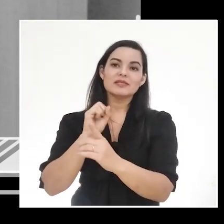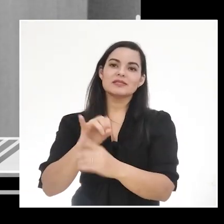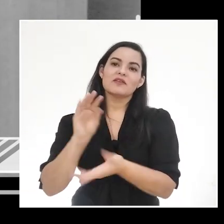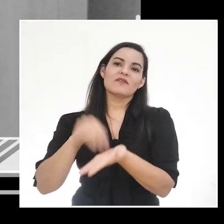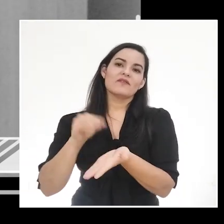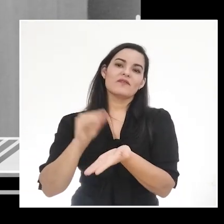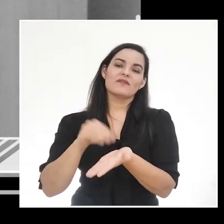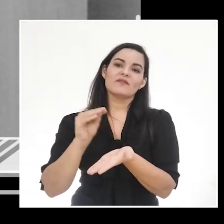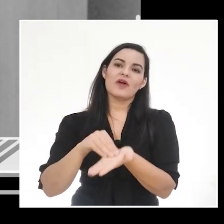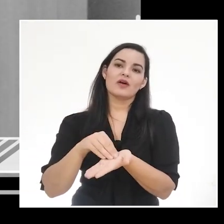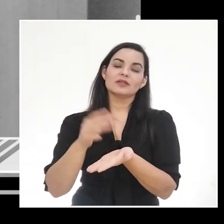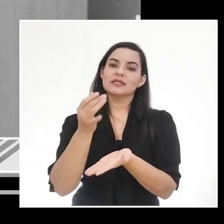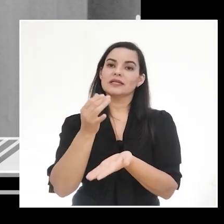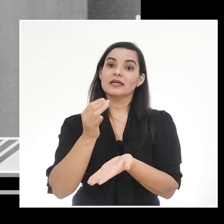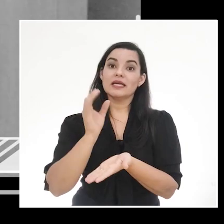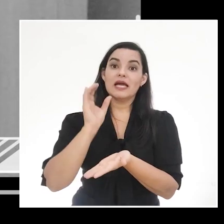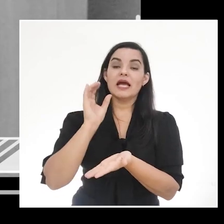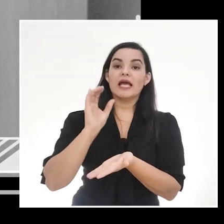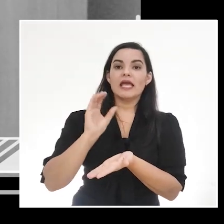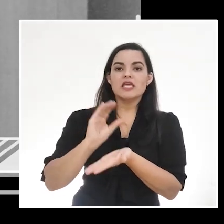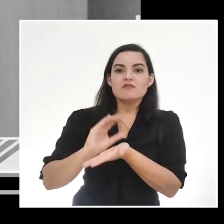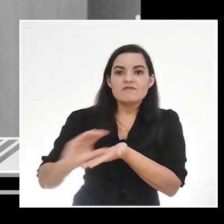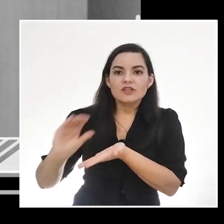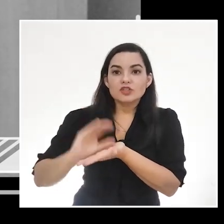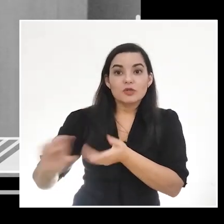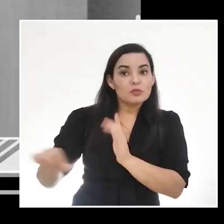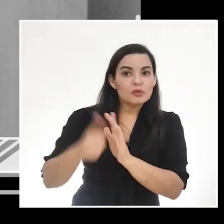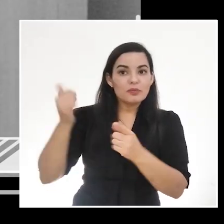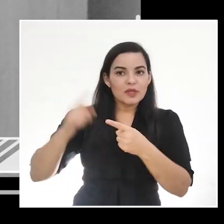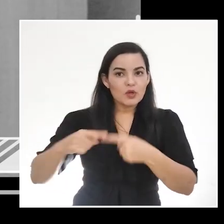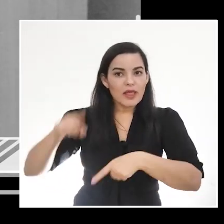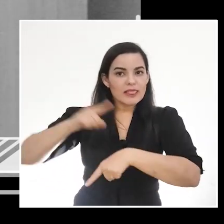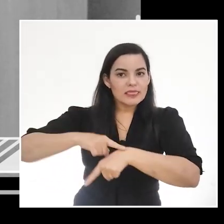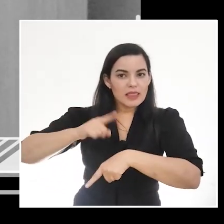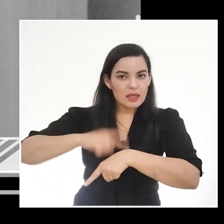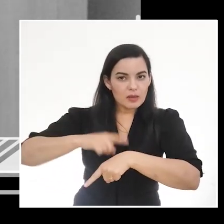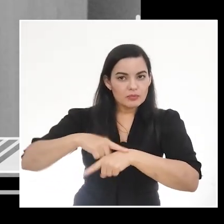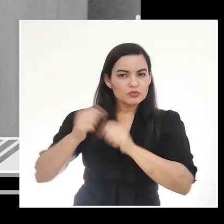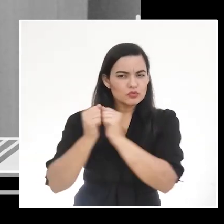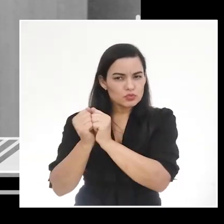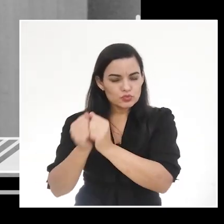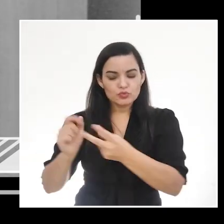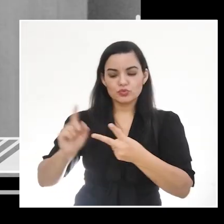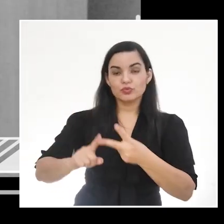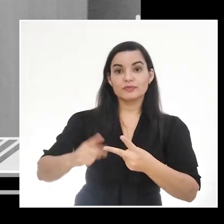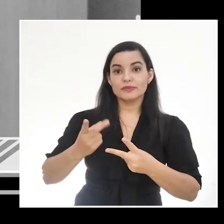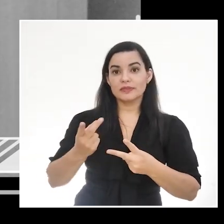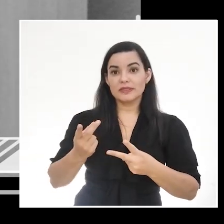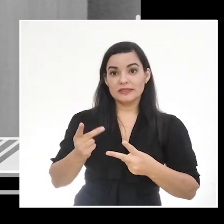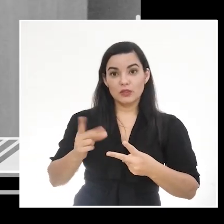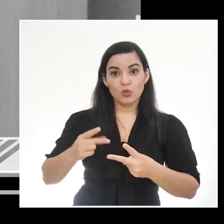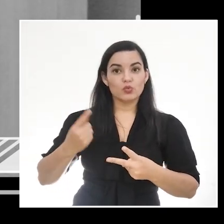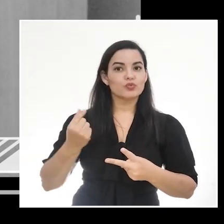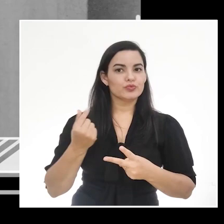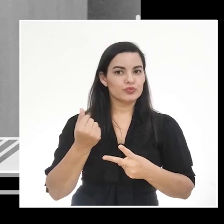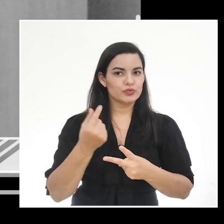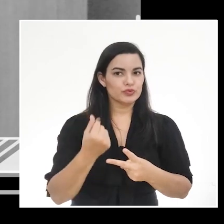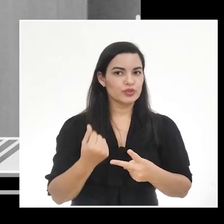existe discipulado sem investimento de, primeiro,